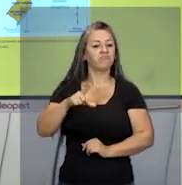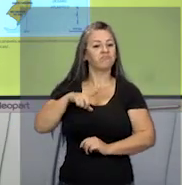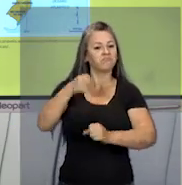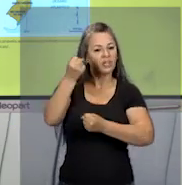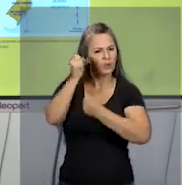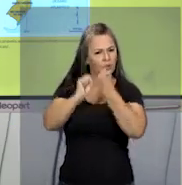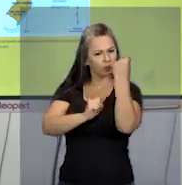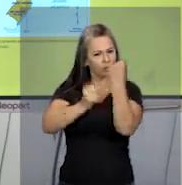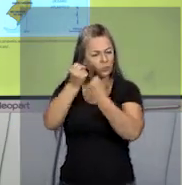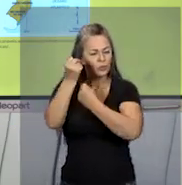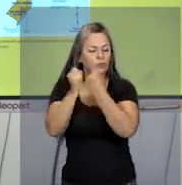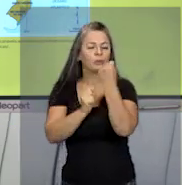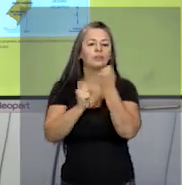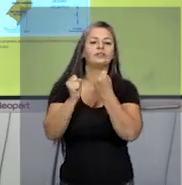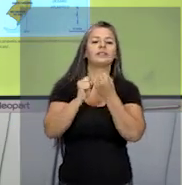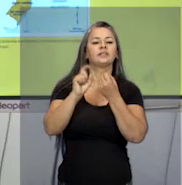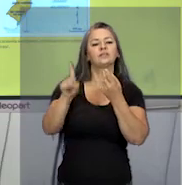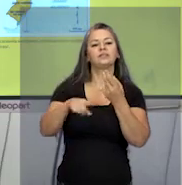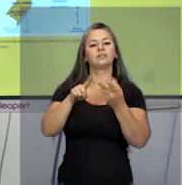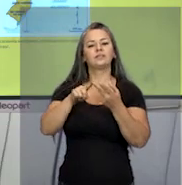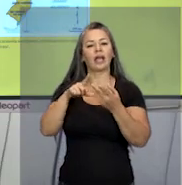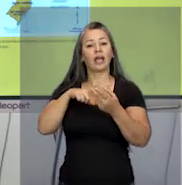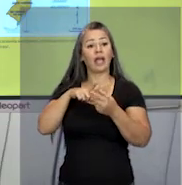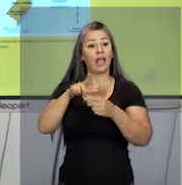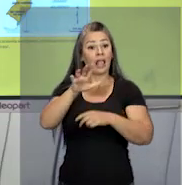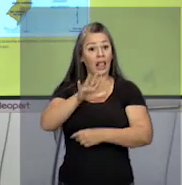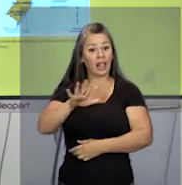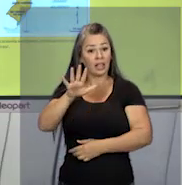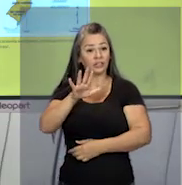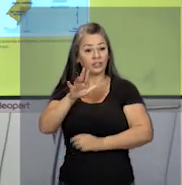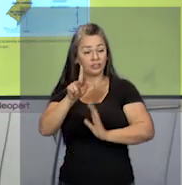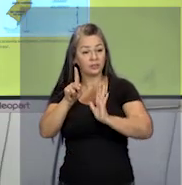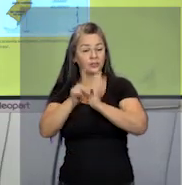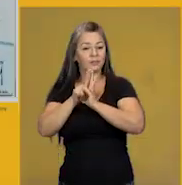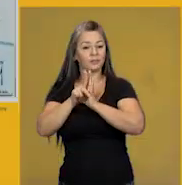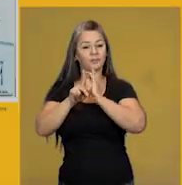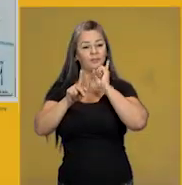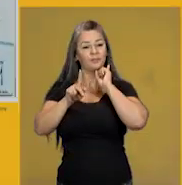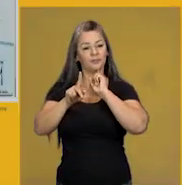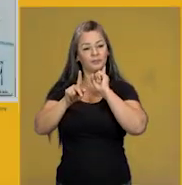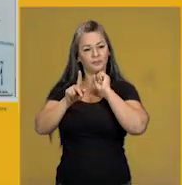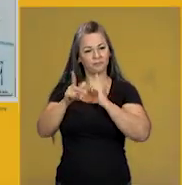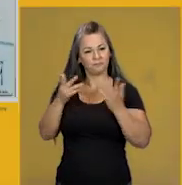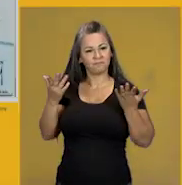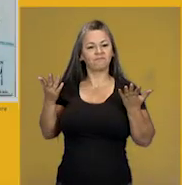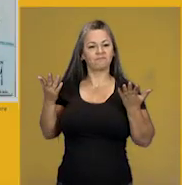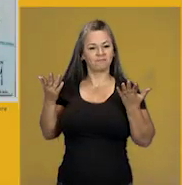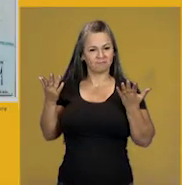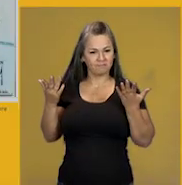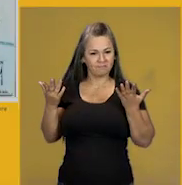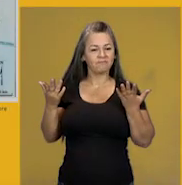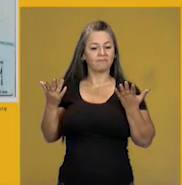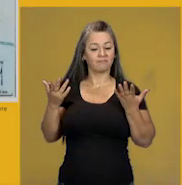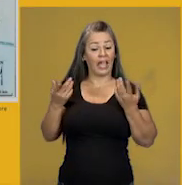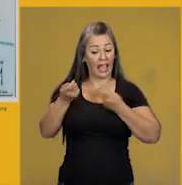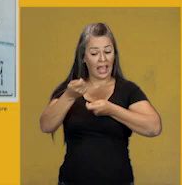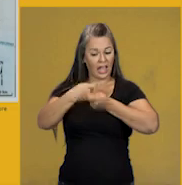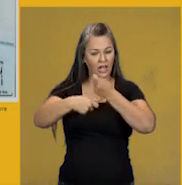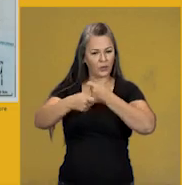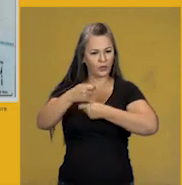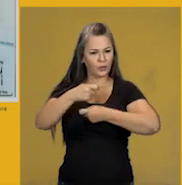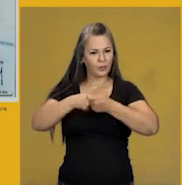região metropolitana, você pega ali o Triângulo Mineiro, o sul de Minas, regiões desenvolvidas, né, economicamente. Tem um